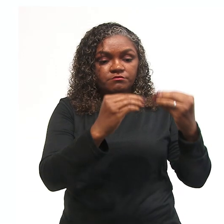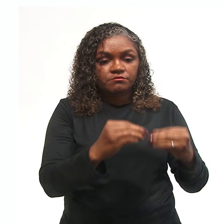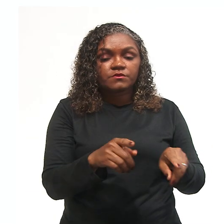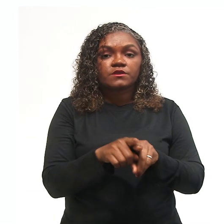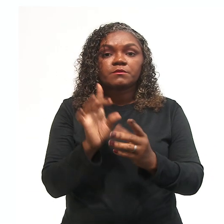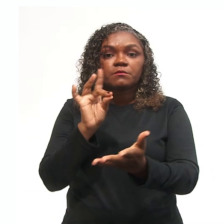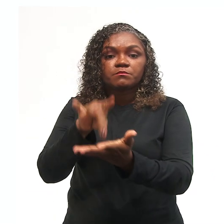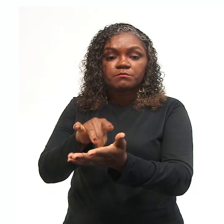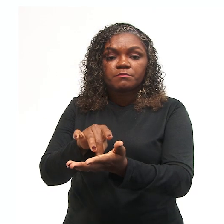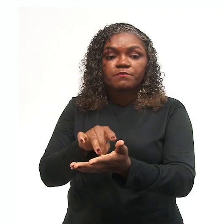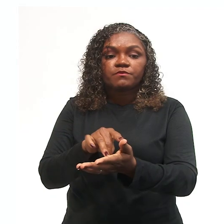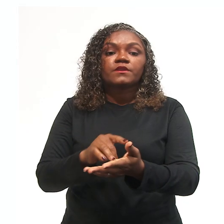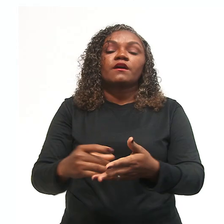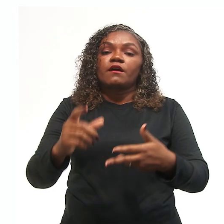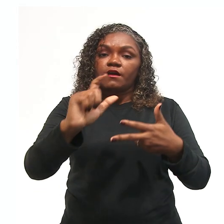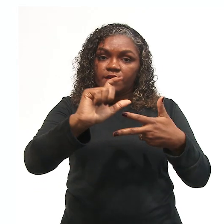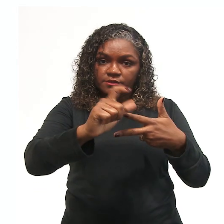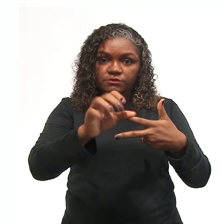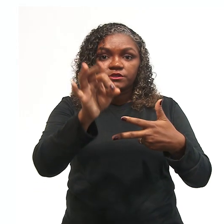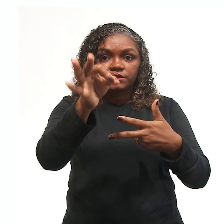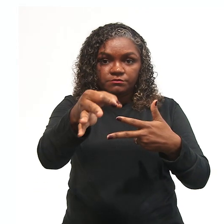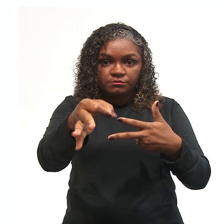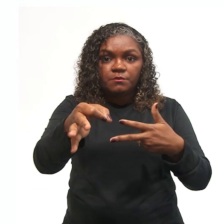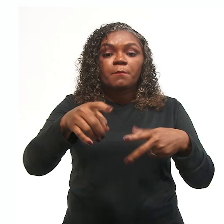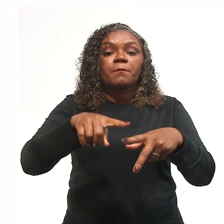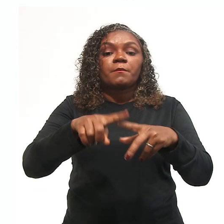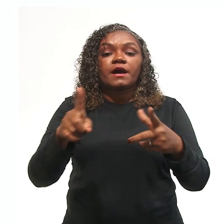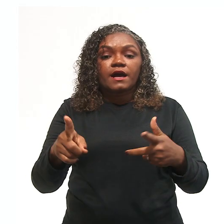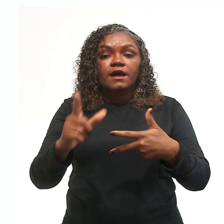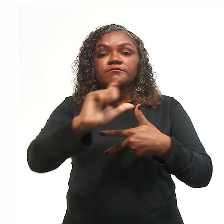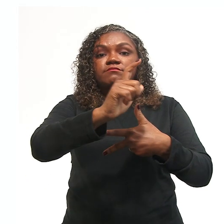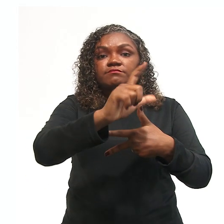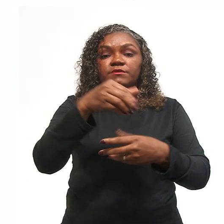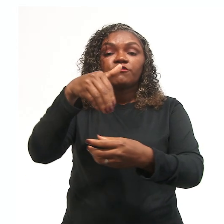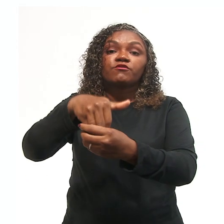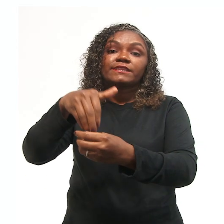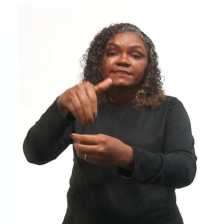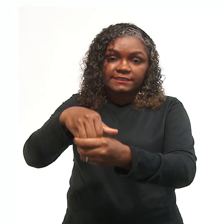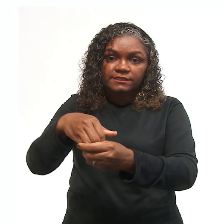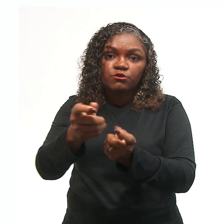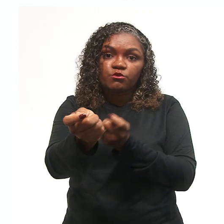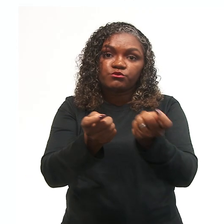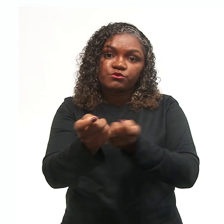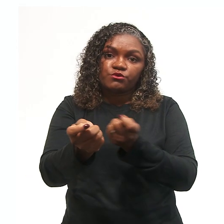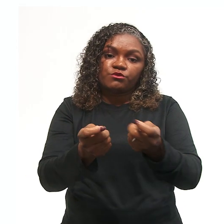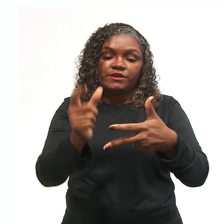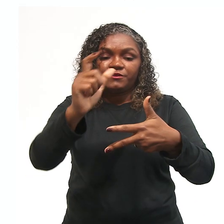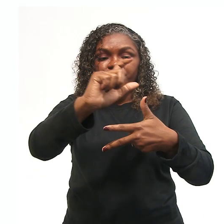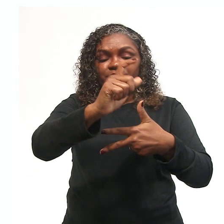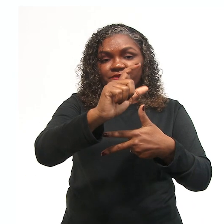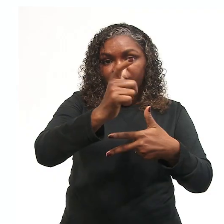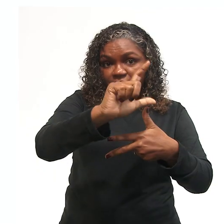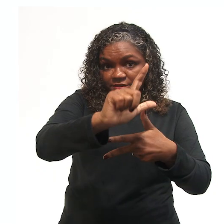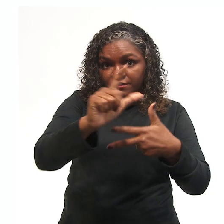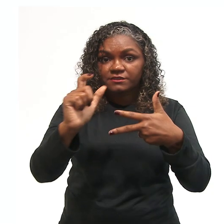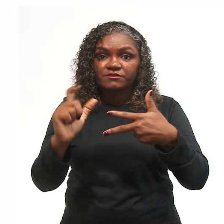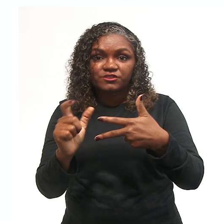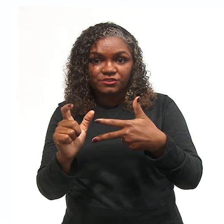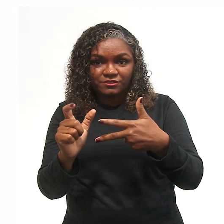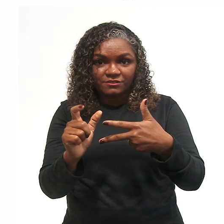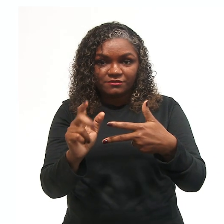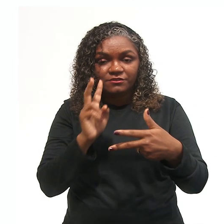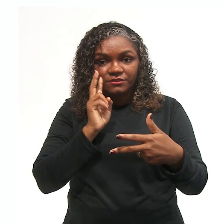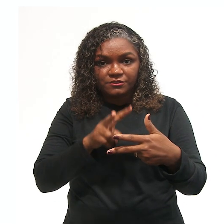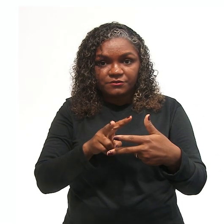de competência do Poder Executivo, cabendo ao Legislativo a votação e o seu controle. Então aqui nós temos a nossa